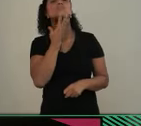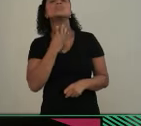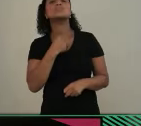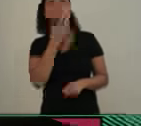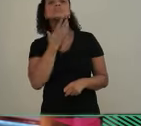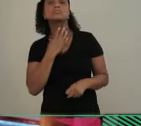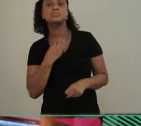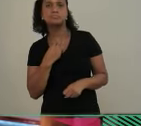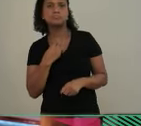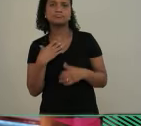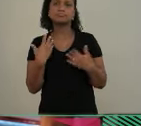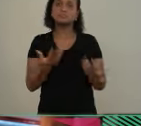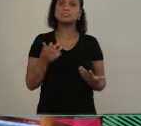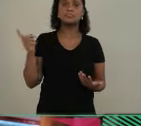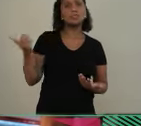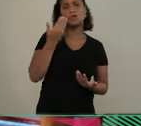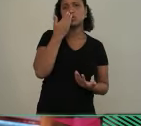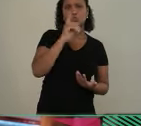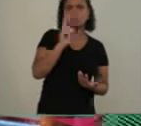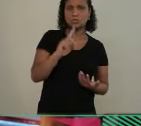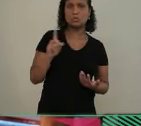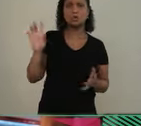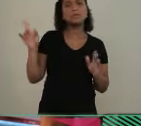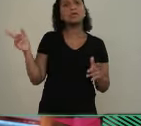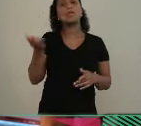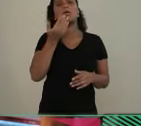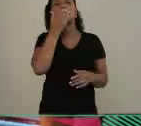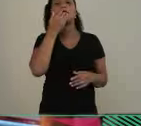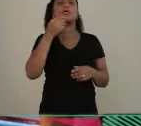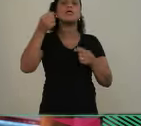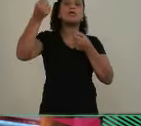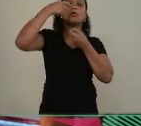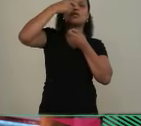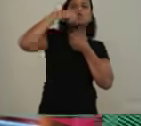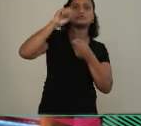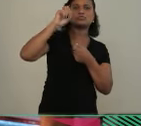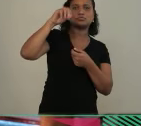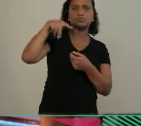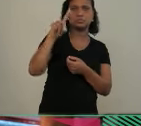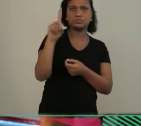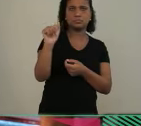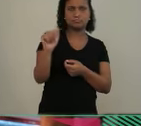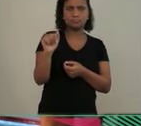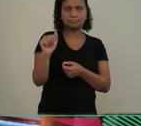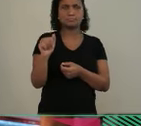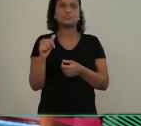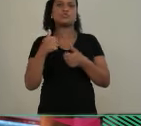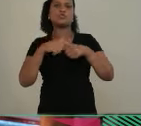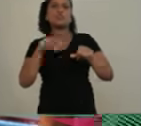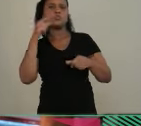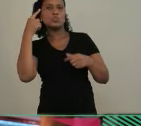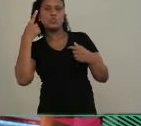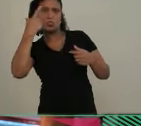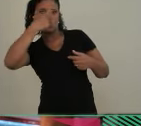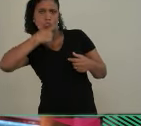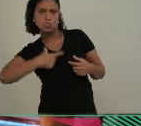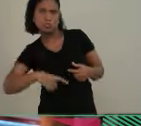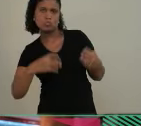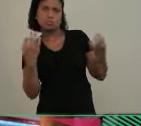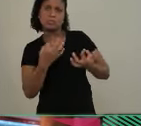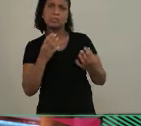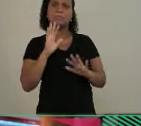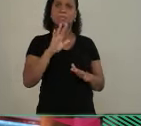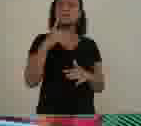por sonda. Mas ficou com a cognição perfeita, é uma característica desse tipo de AVC, o de tronco